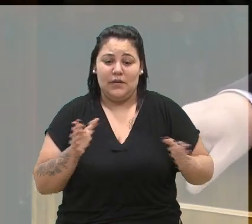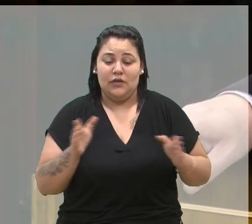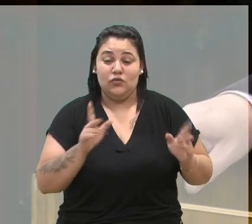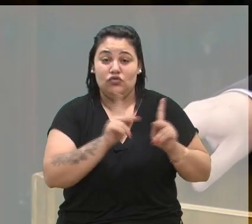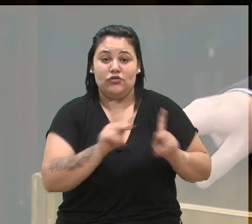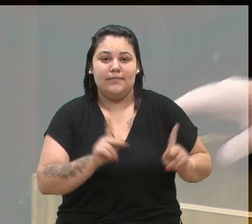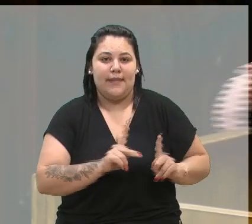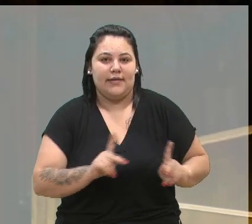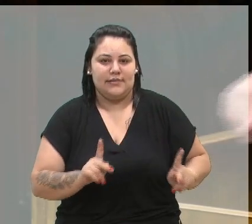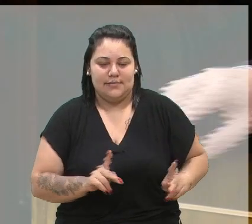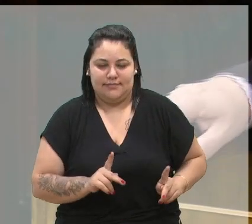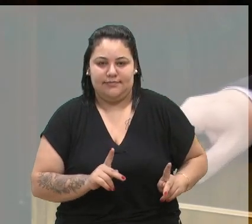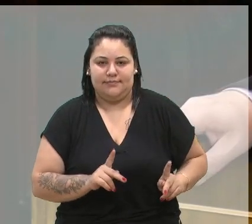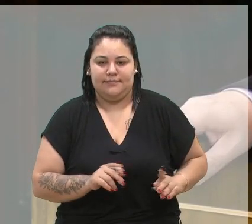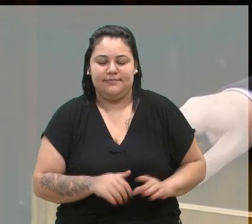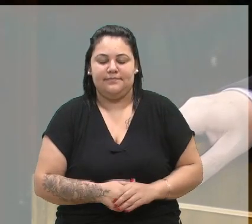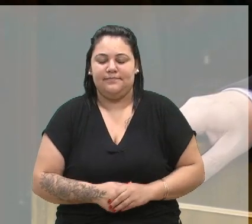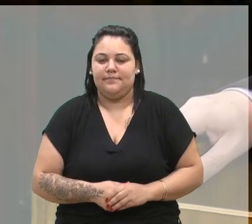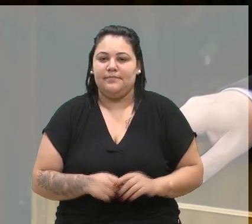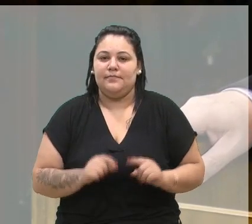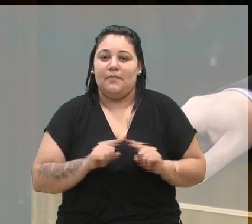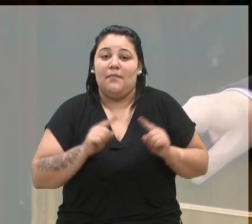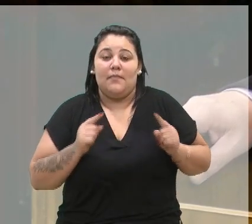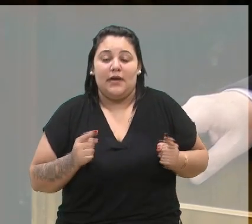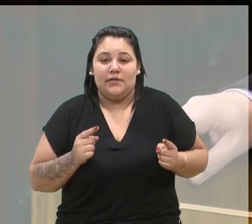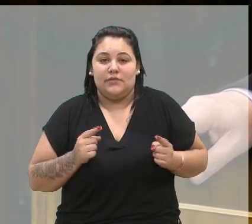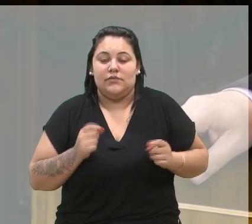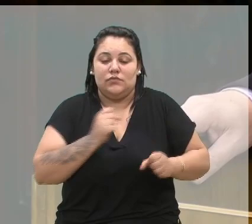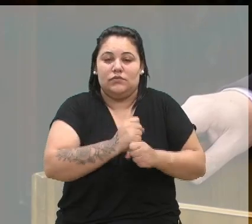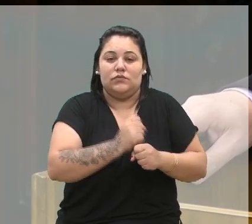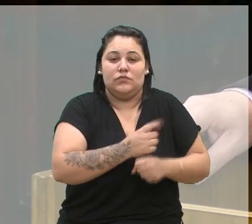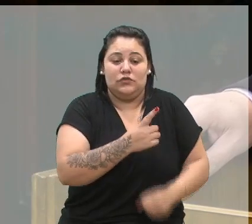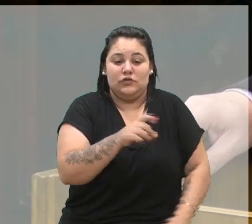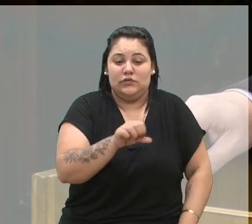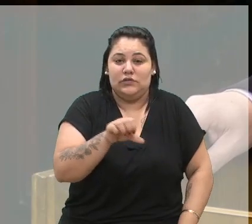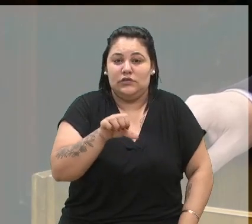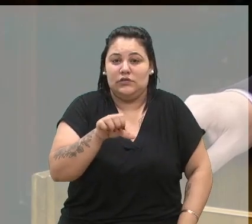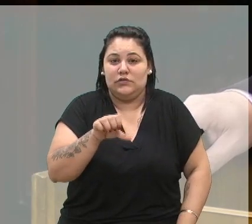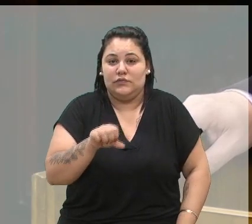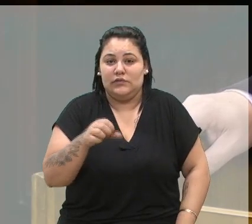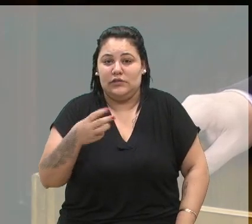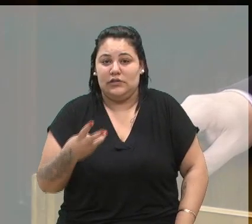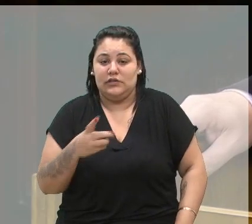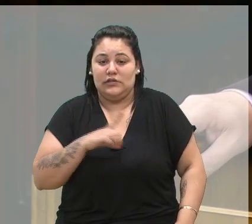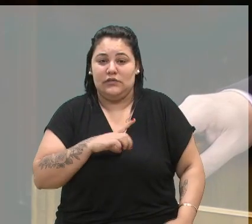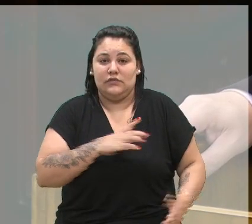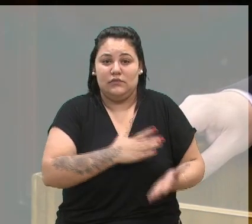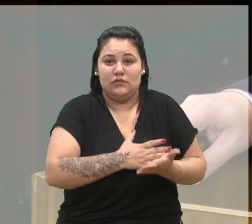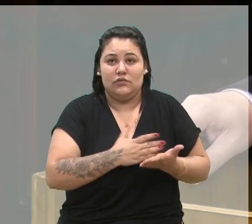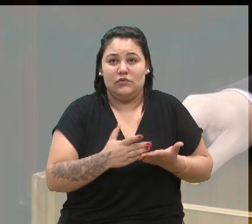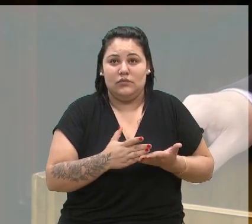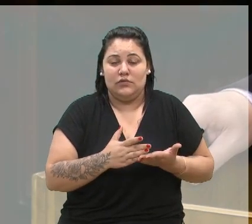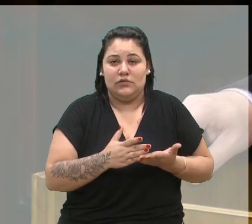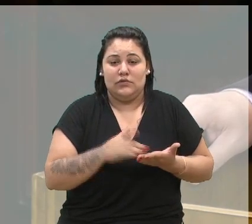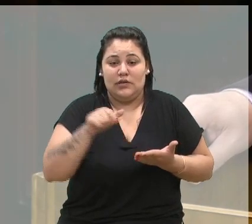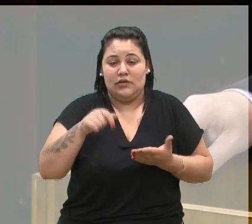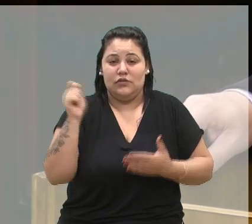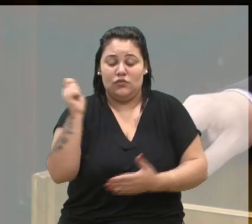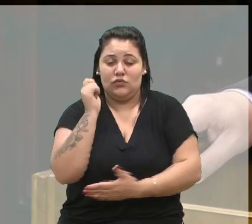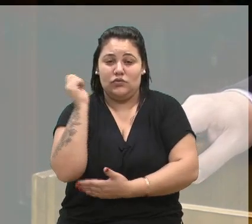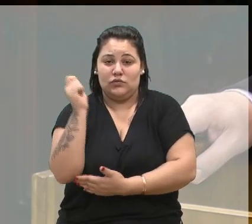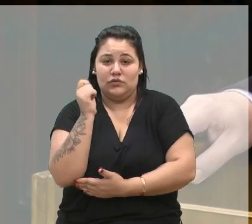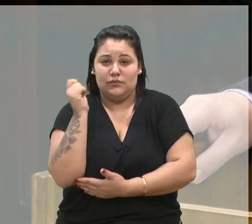paz. Porém, no ano de 1893, teve o início, no Rio Grande do Sul,